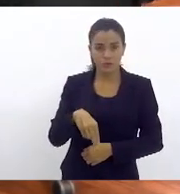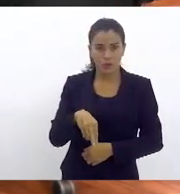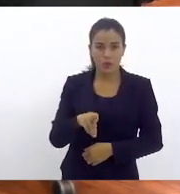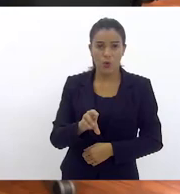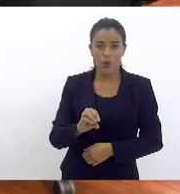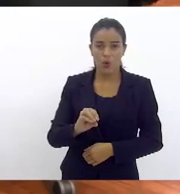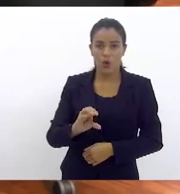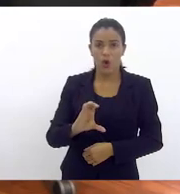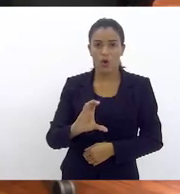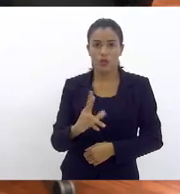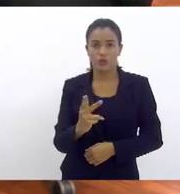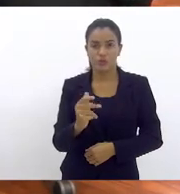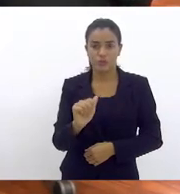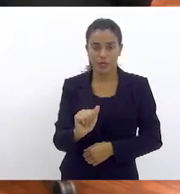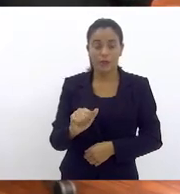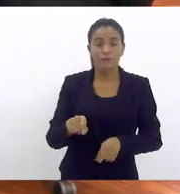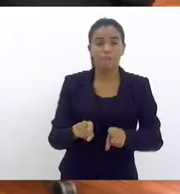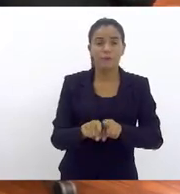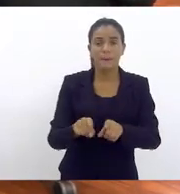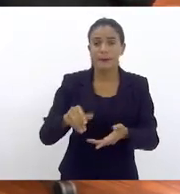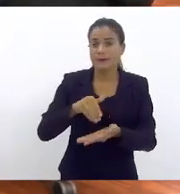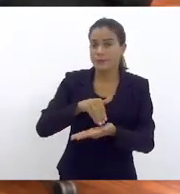o nosso secretário